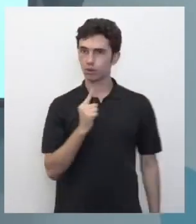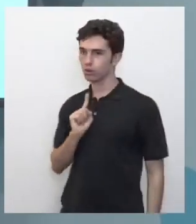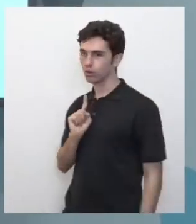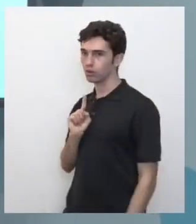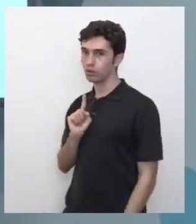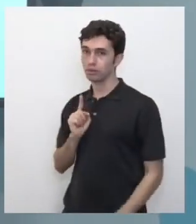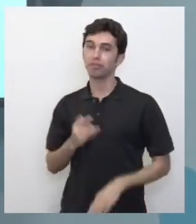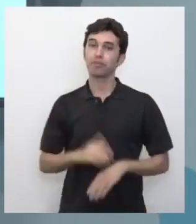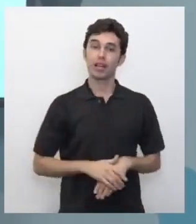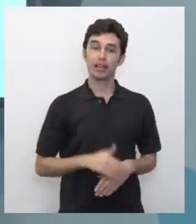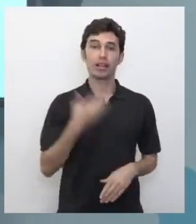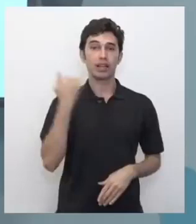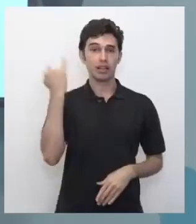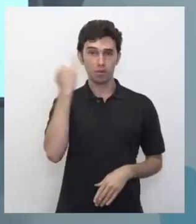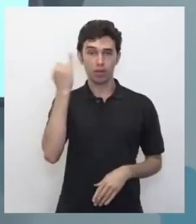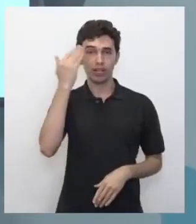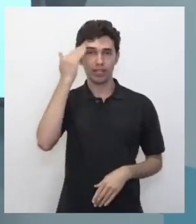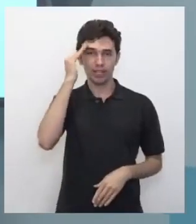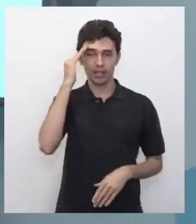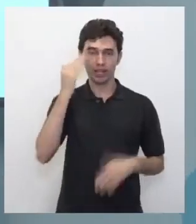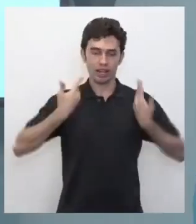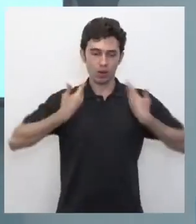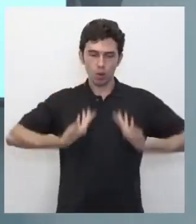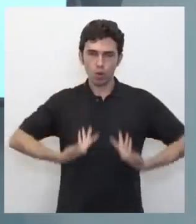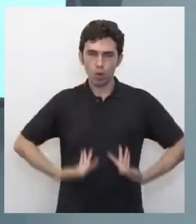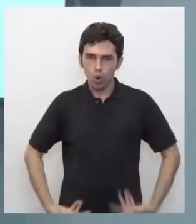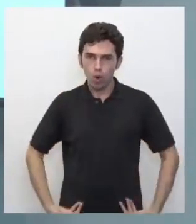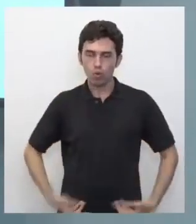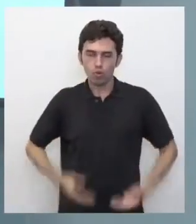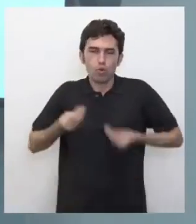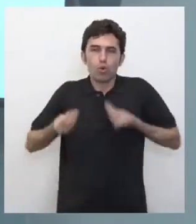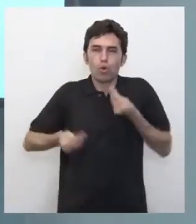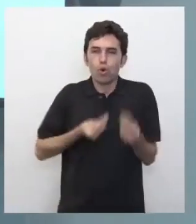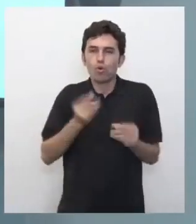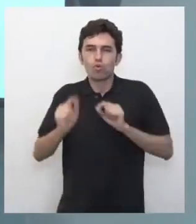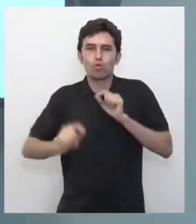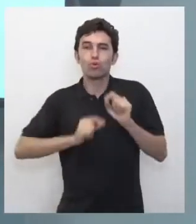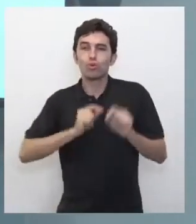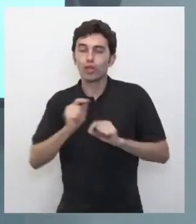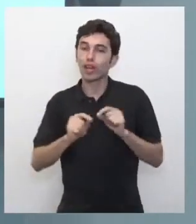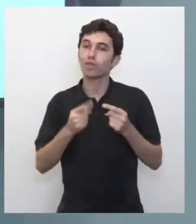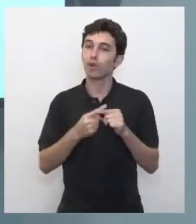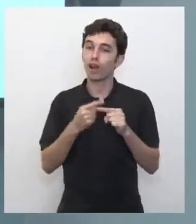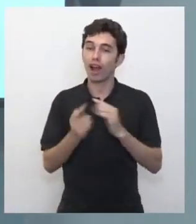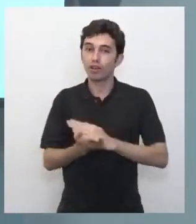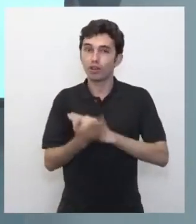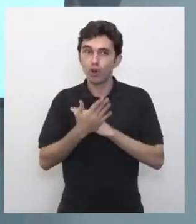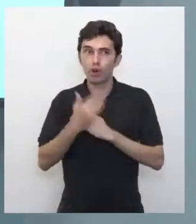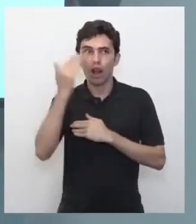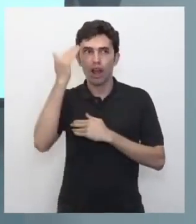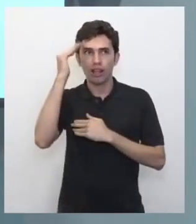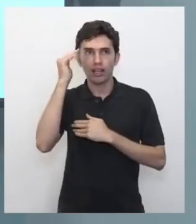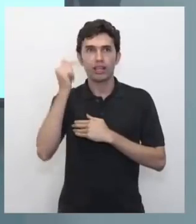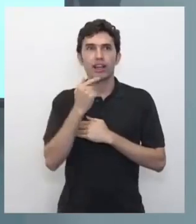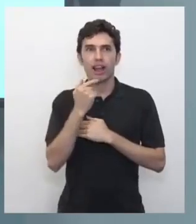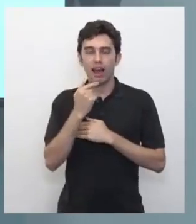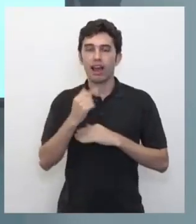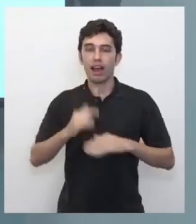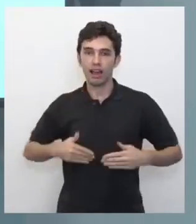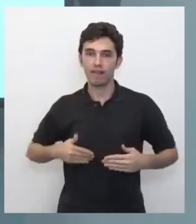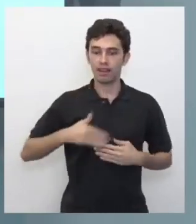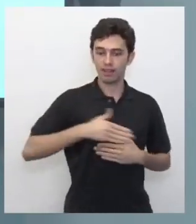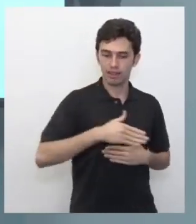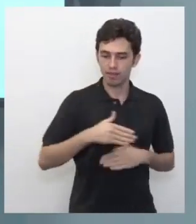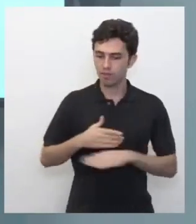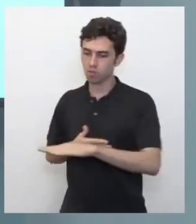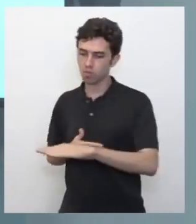muito importante a gente ter esse conhecimento de anatomia do corpo, porque é justamente isso aqui que vai ajudar a gente a criar o tônus e a impulsionar o movimento